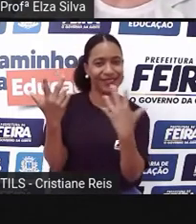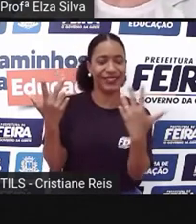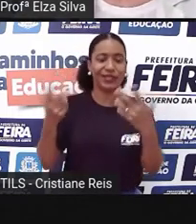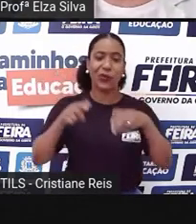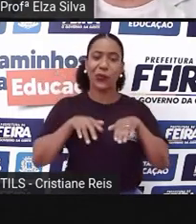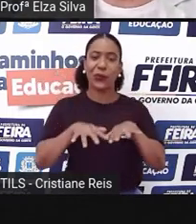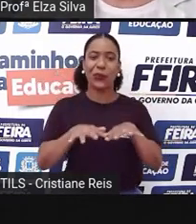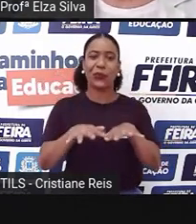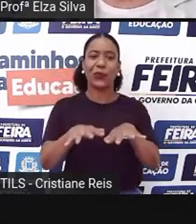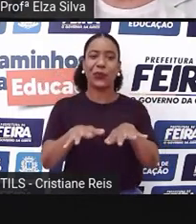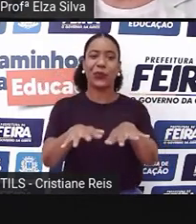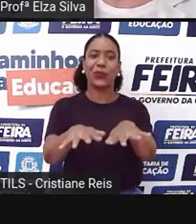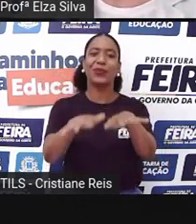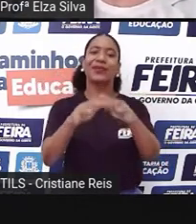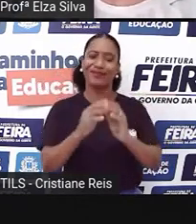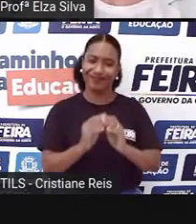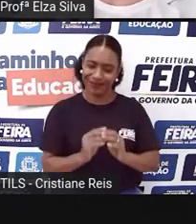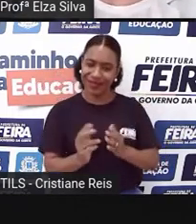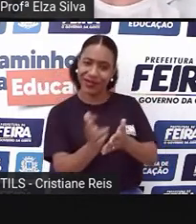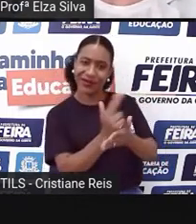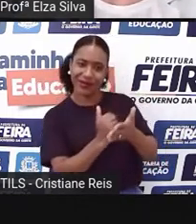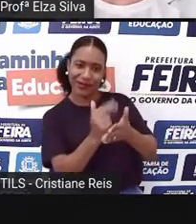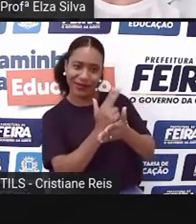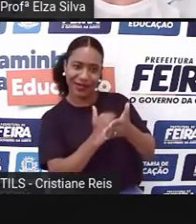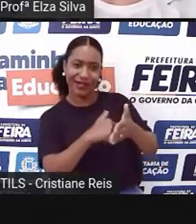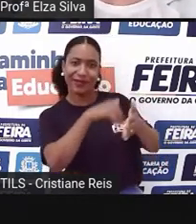costura, pintura,